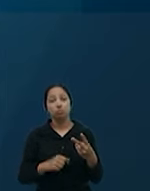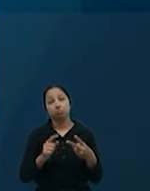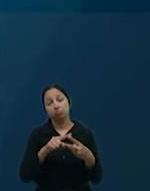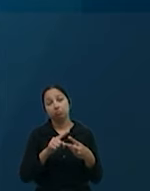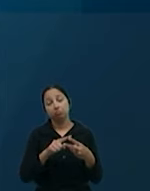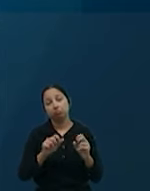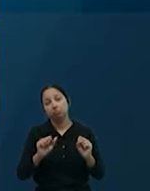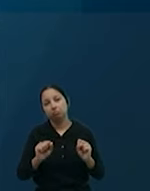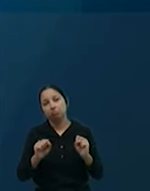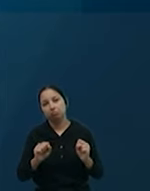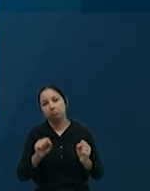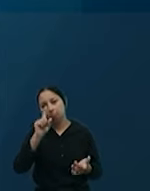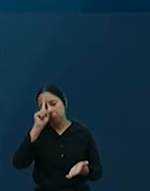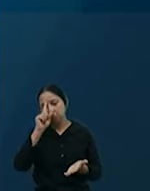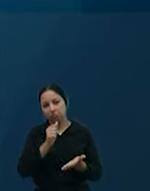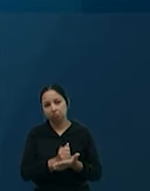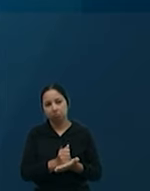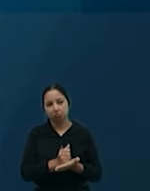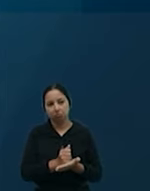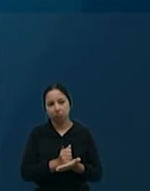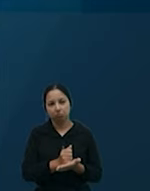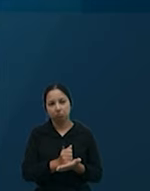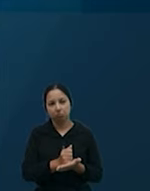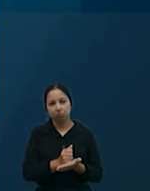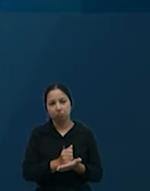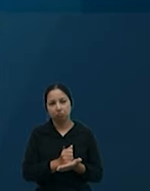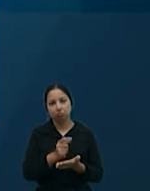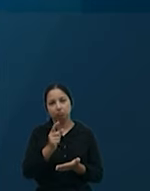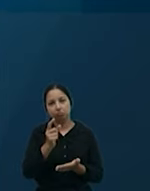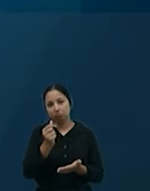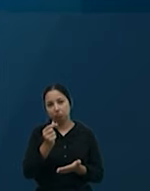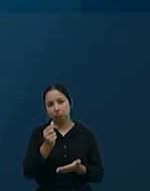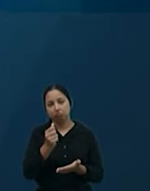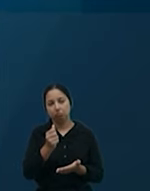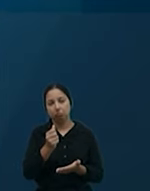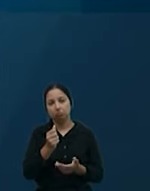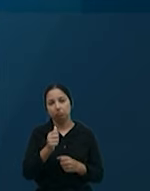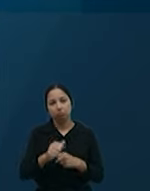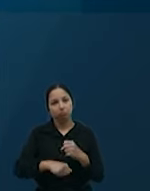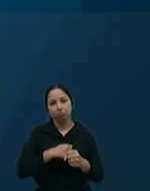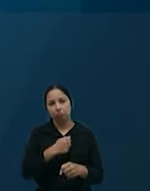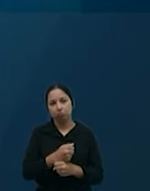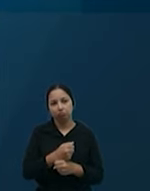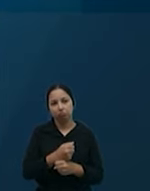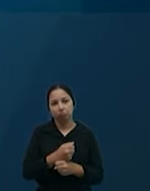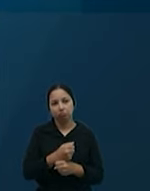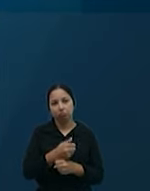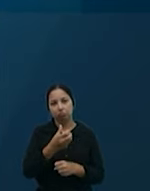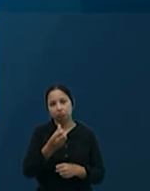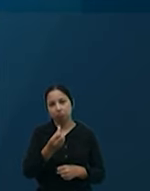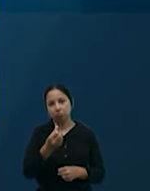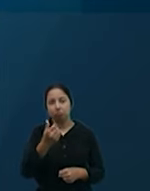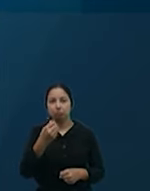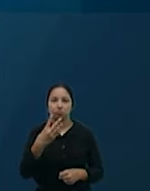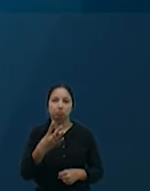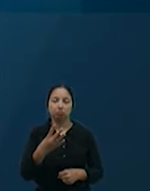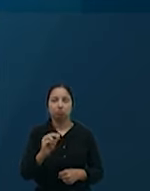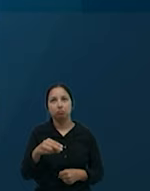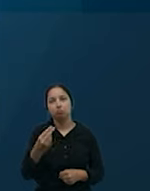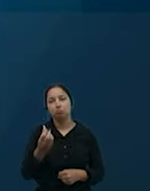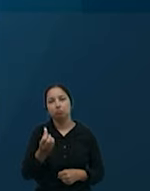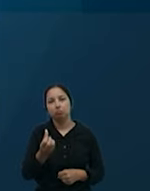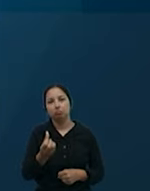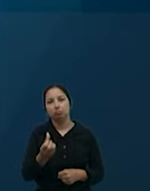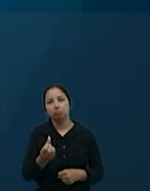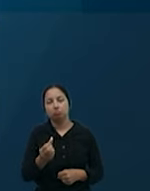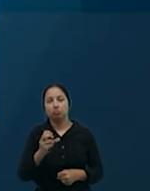fixar na moeda da época, 64, 75, como nos casos aqui, ou, quando ele fixa na moeda